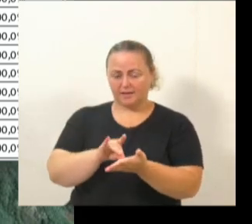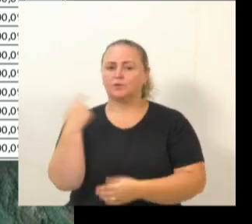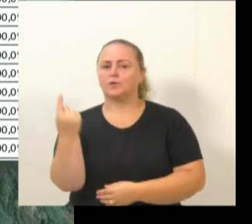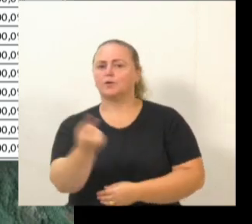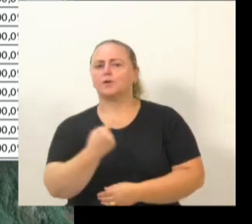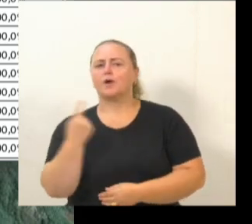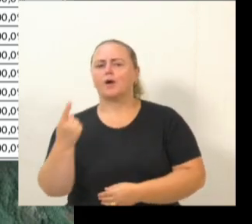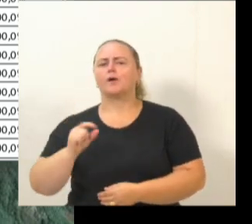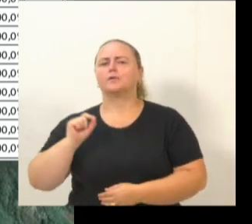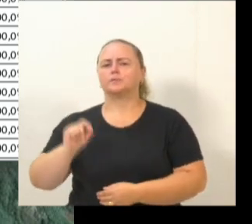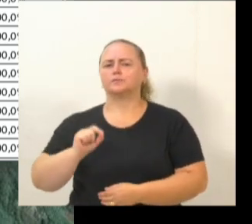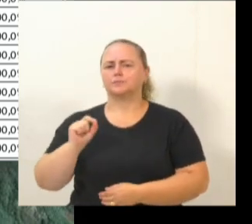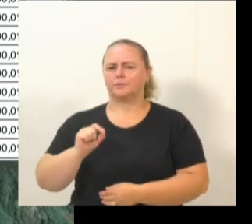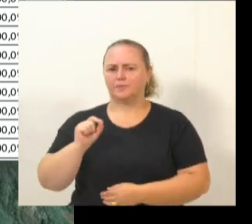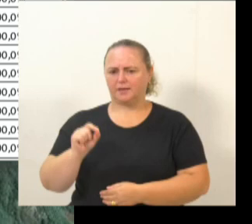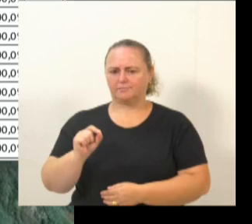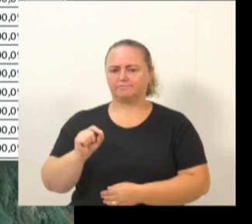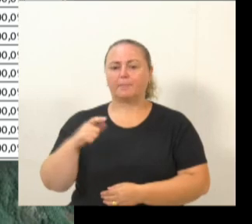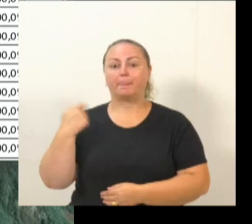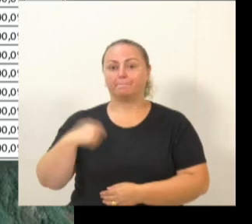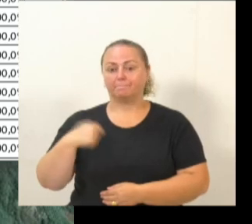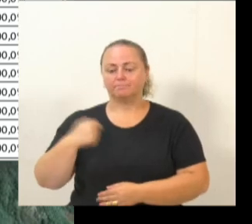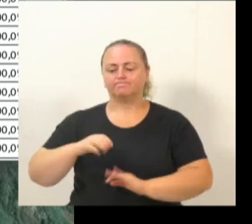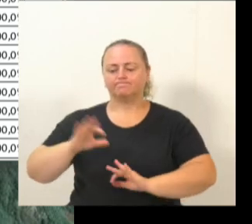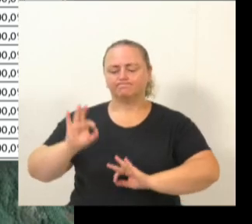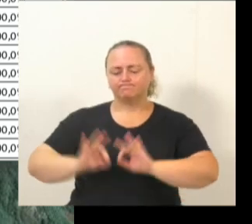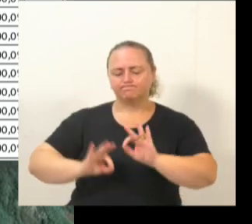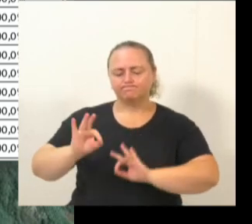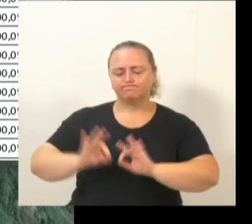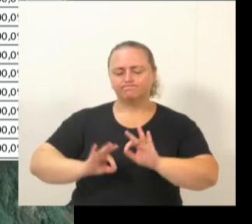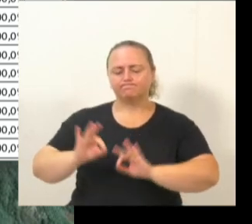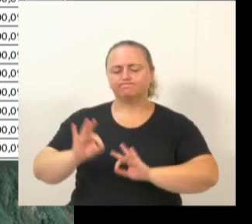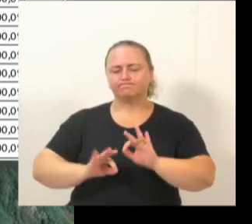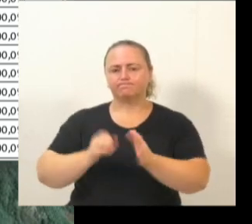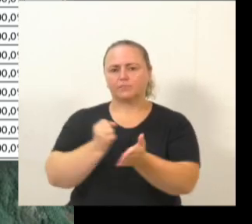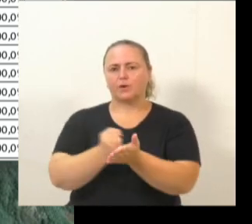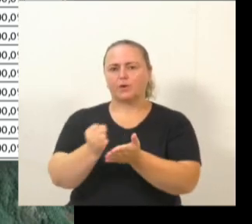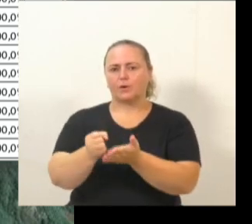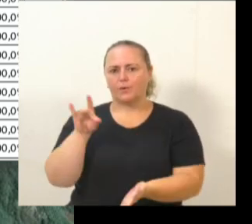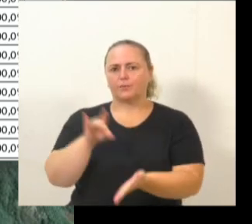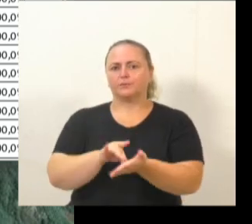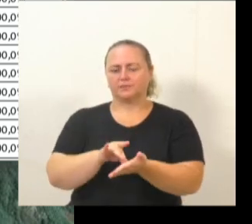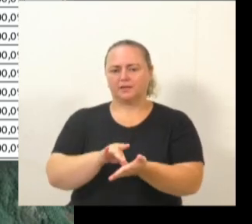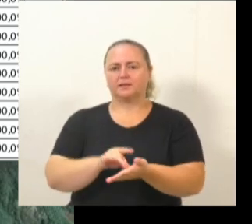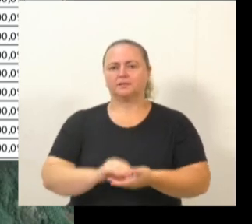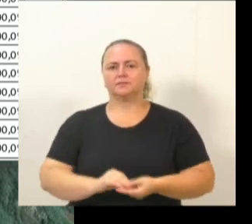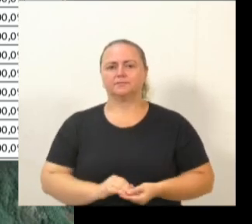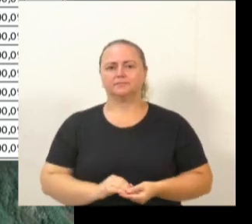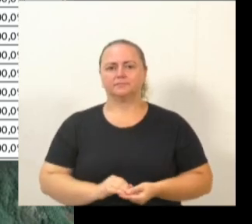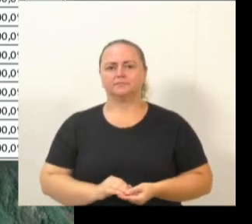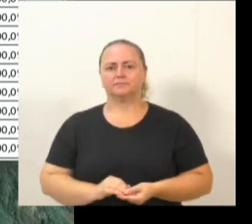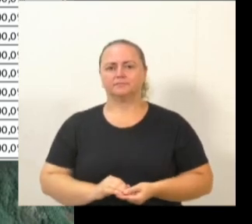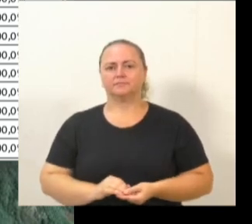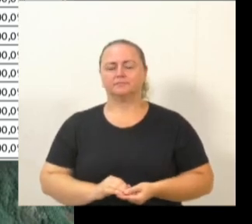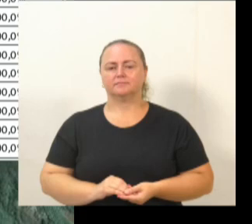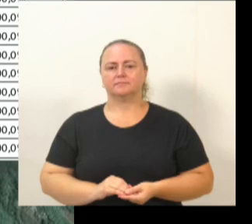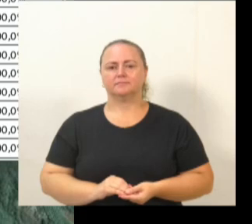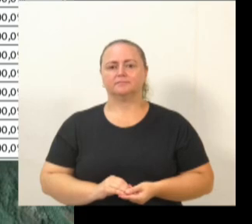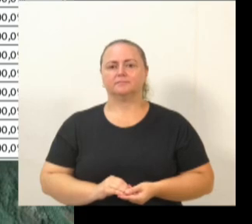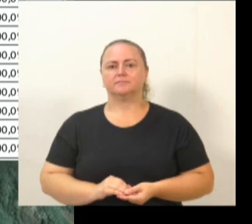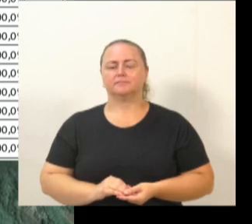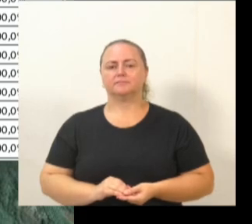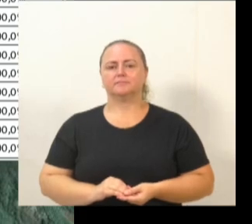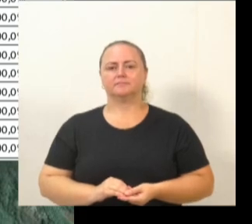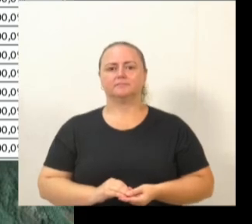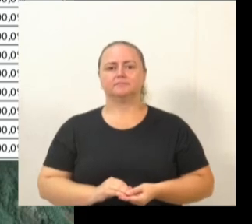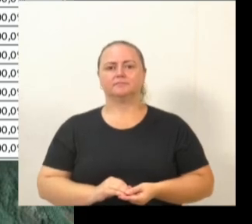deveria fazer, o que era planejado fazer no contrato original, era, lógico, partindo de 23%, mas tinha uma